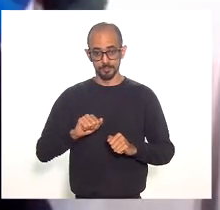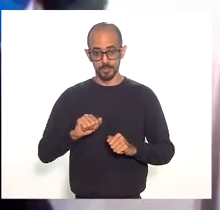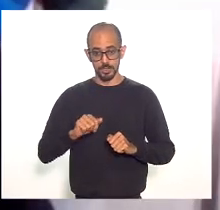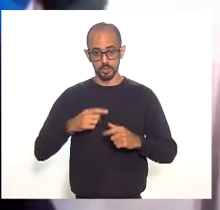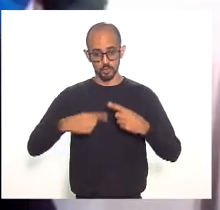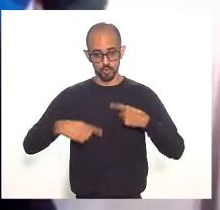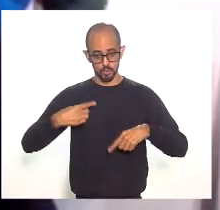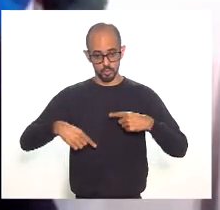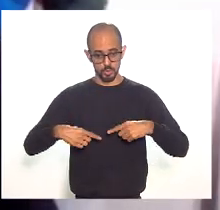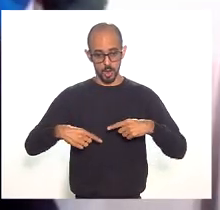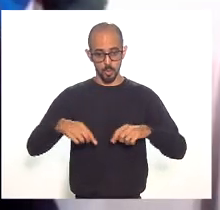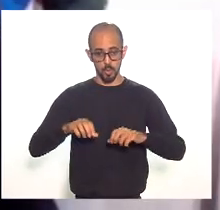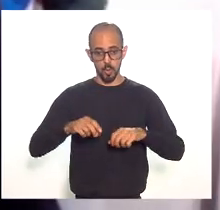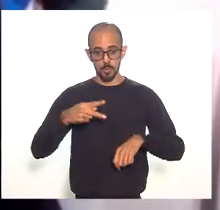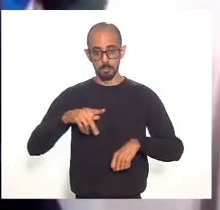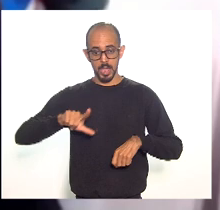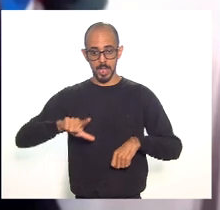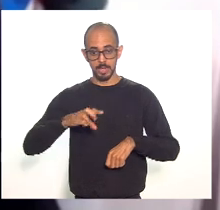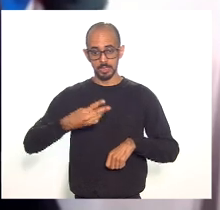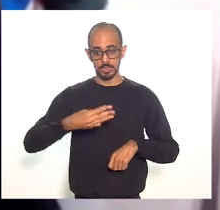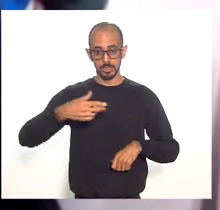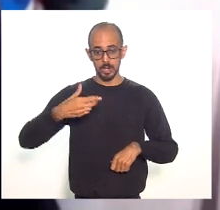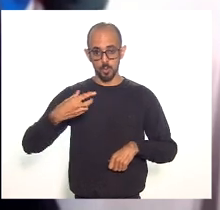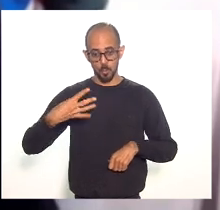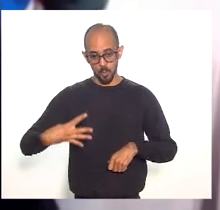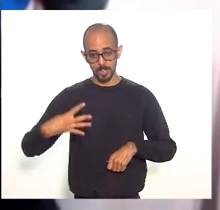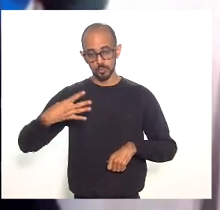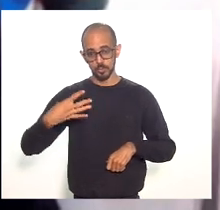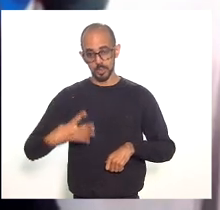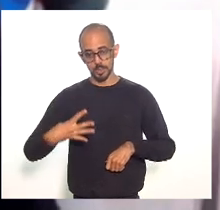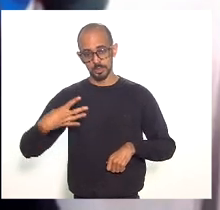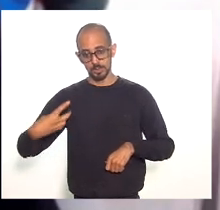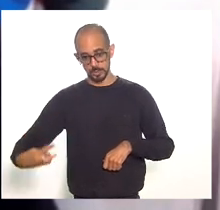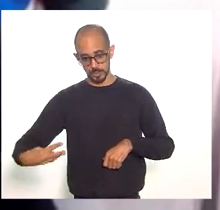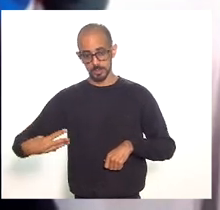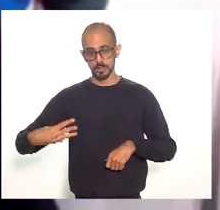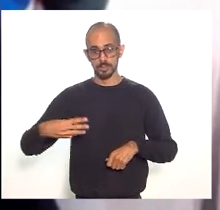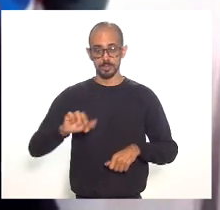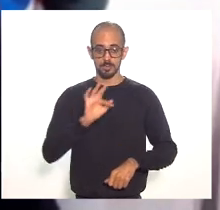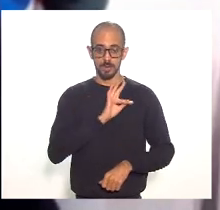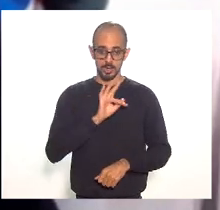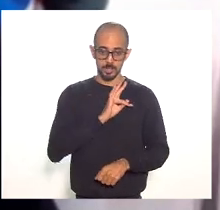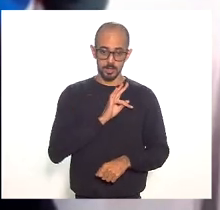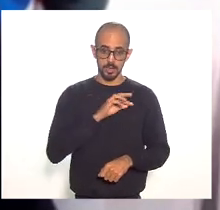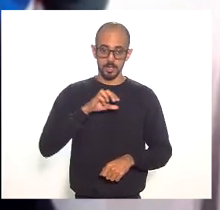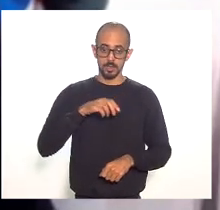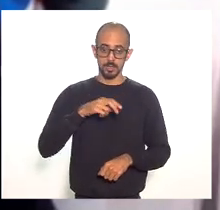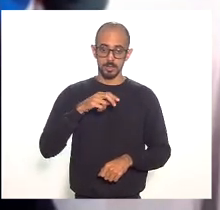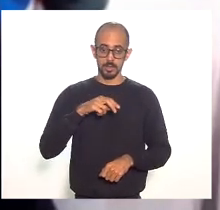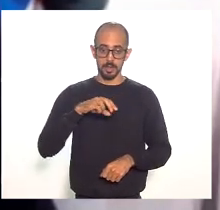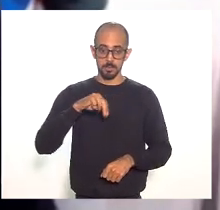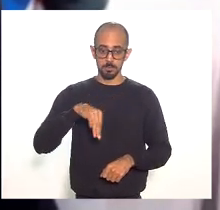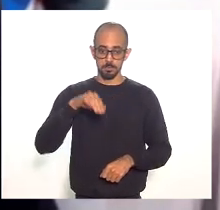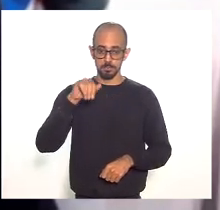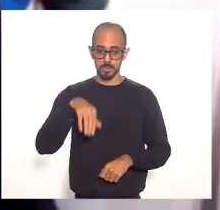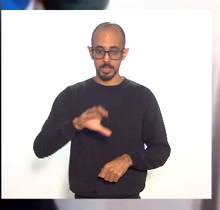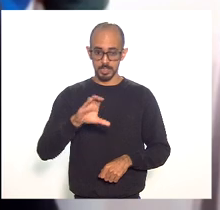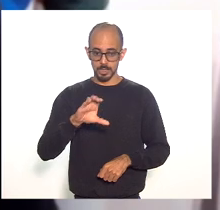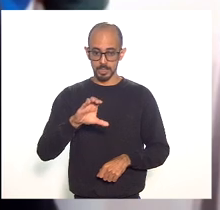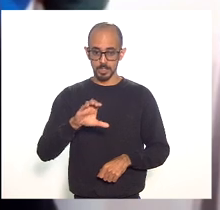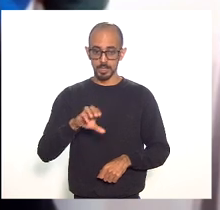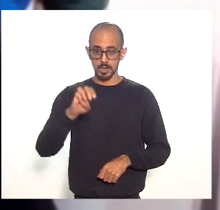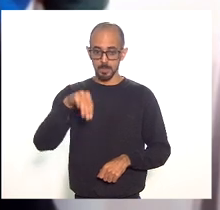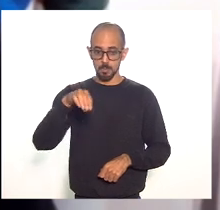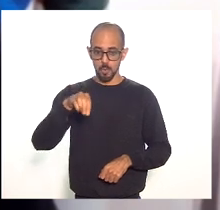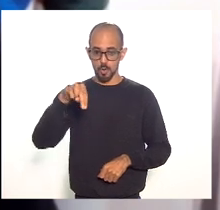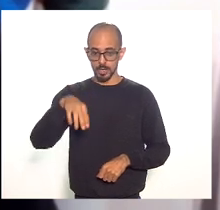única. Projeto de lei 3443/2020, de autoria da deputada Marta Rocha, Carlos Mink, Mônica